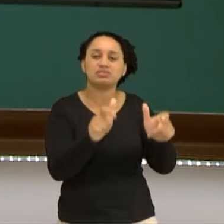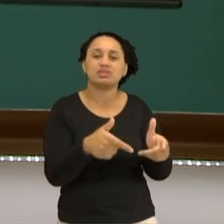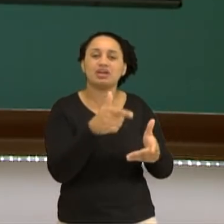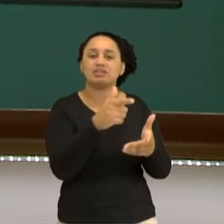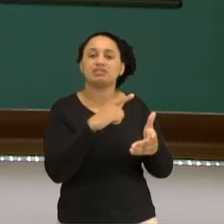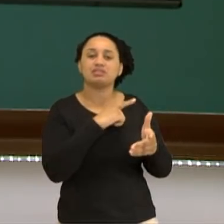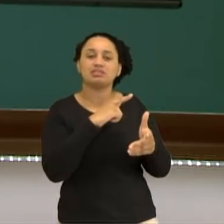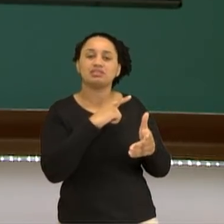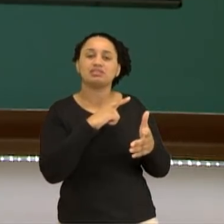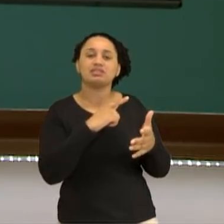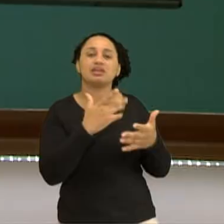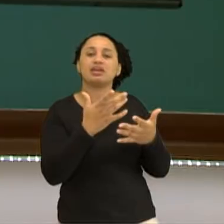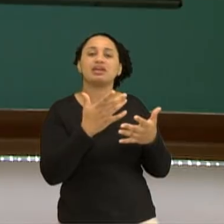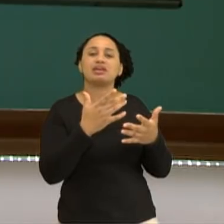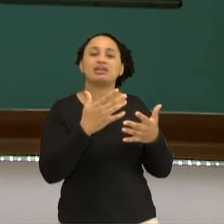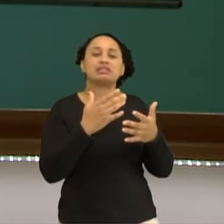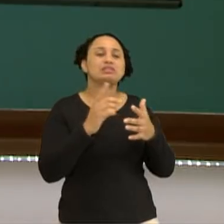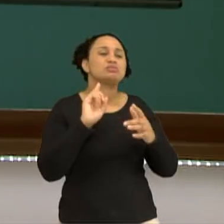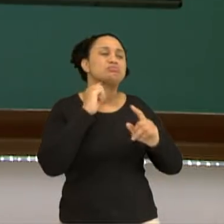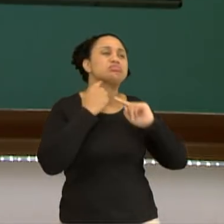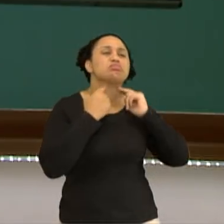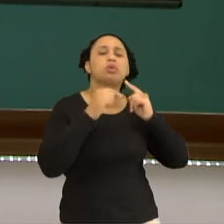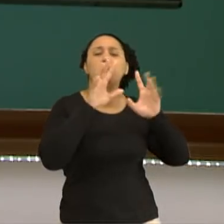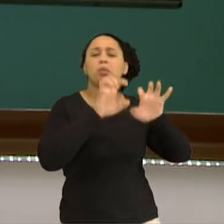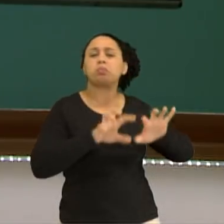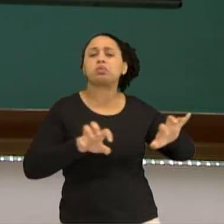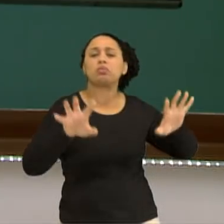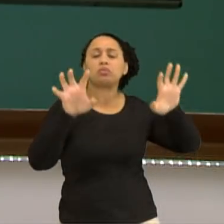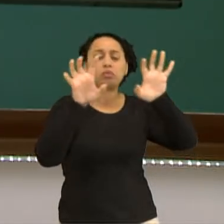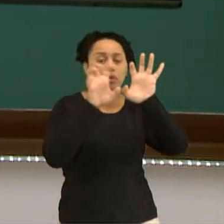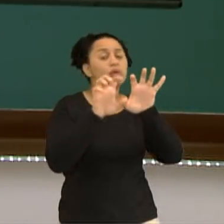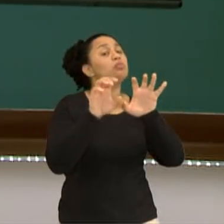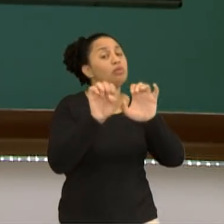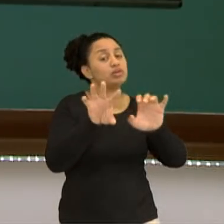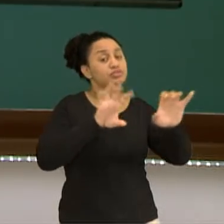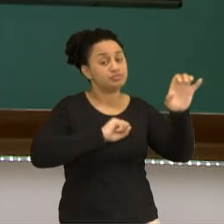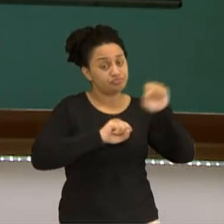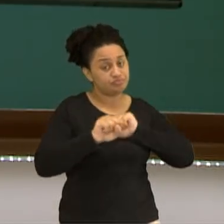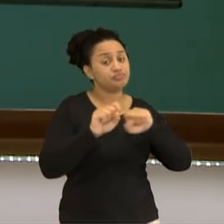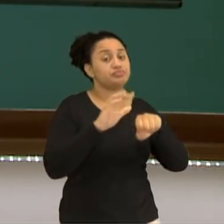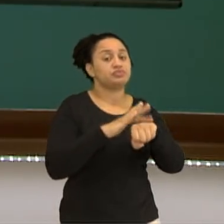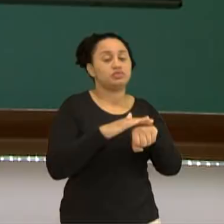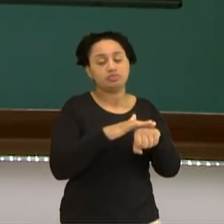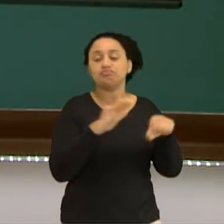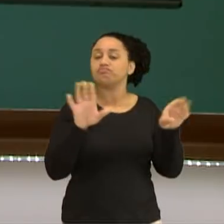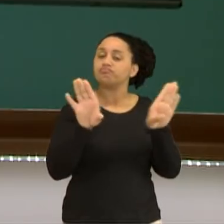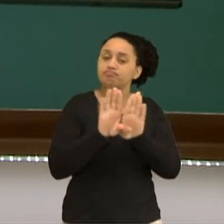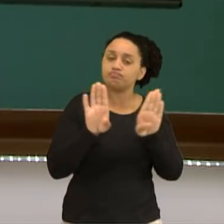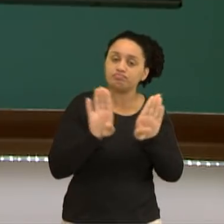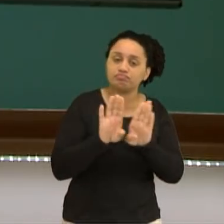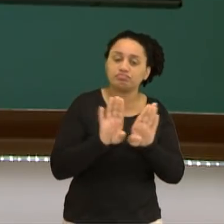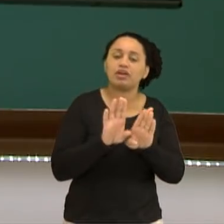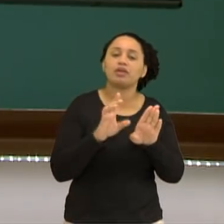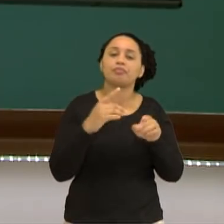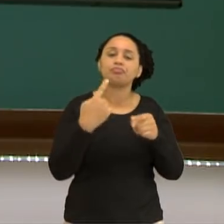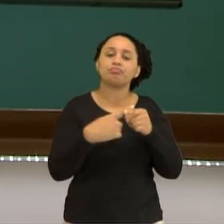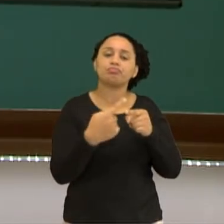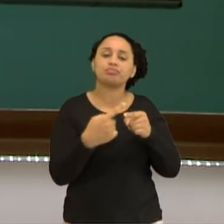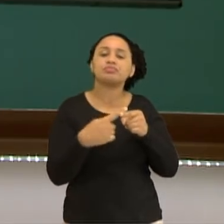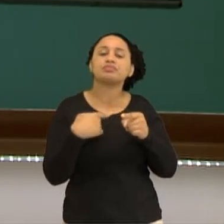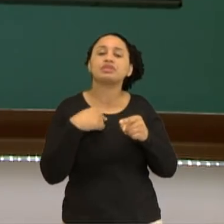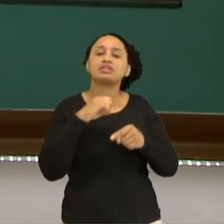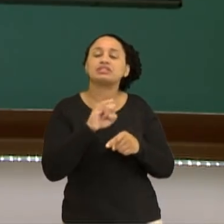tem grande poluição do ar. Ela pode vir, sim, a desenvolver essa patologia, no sentido de que